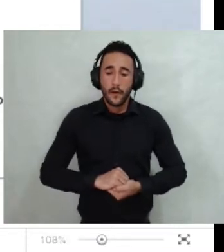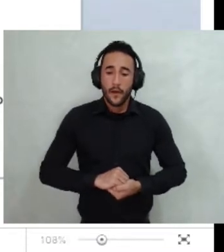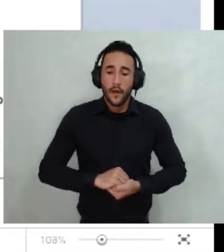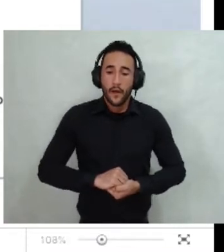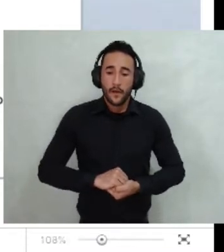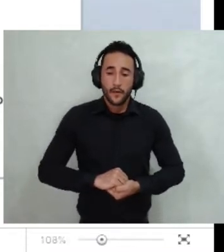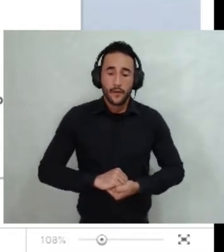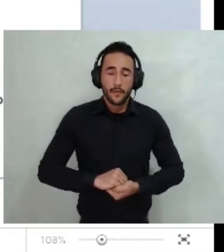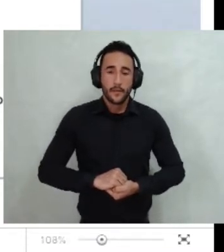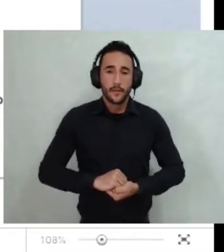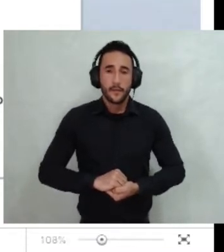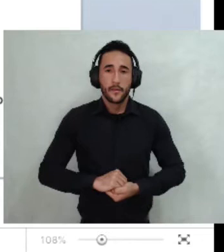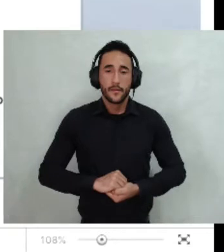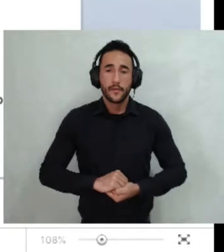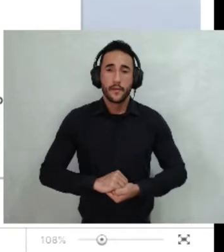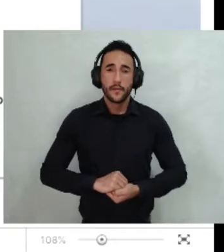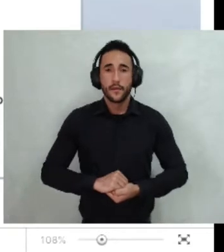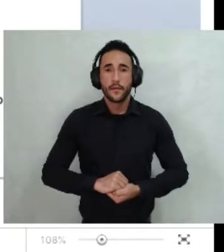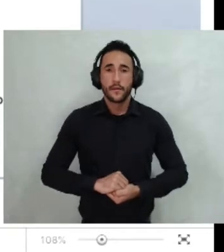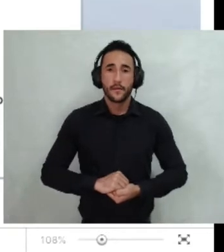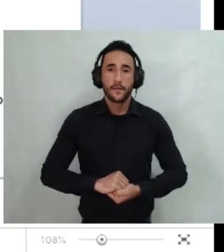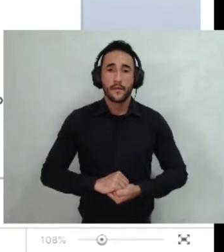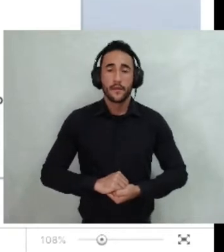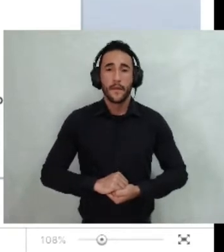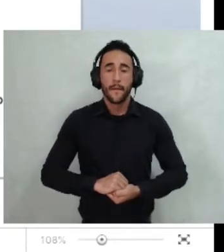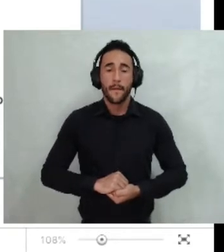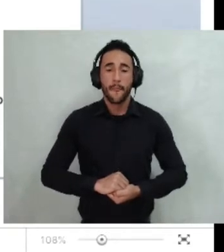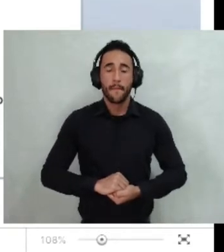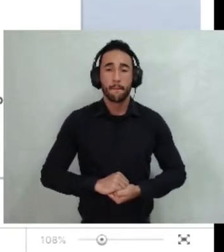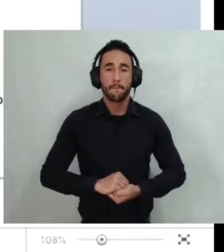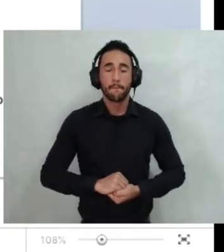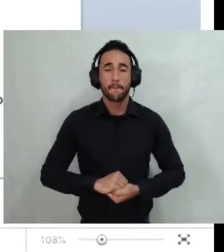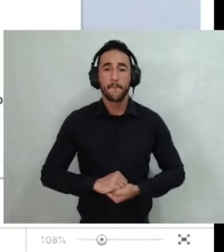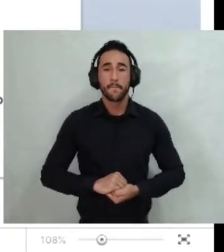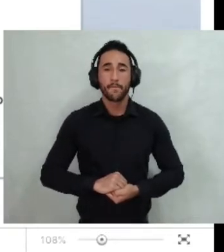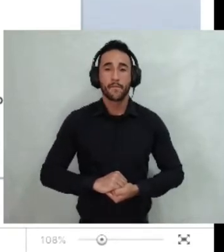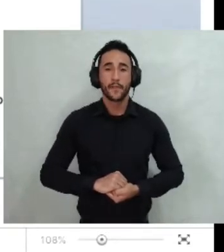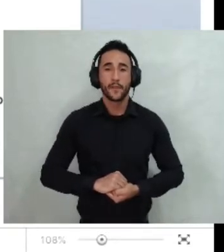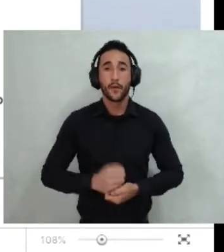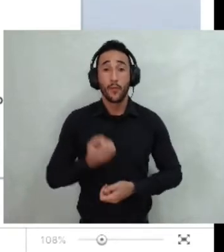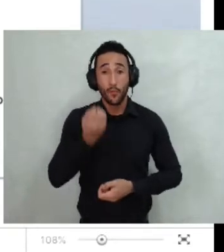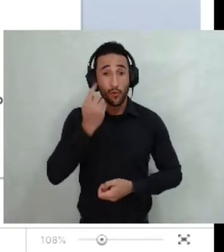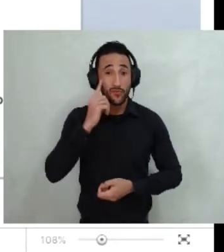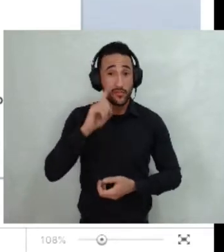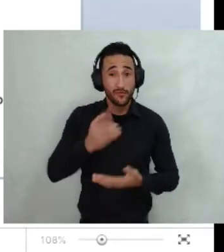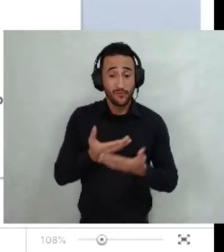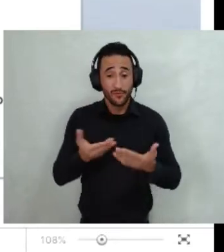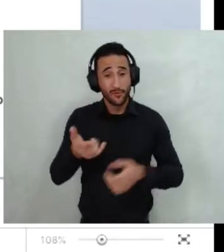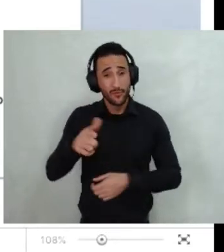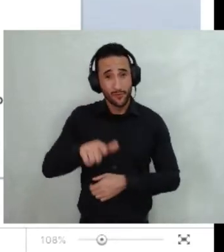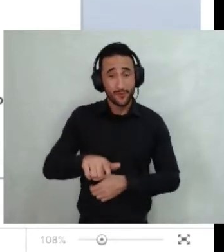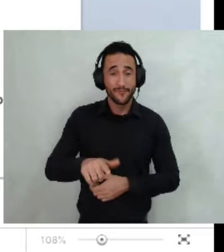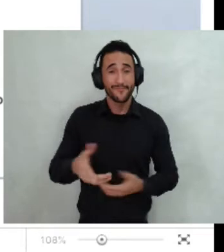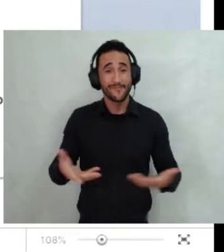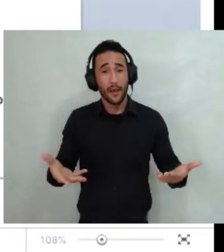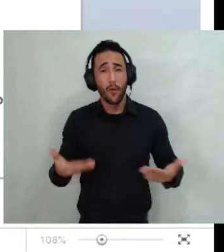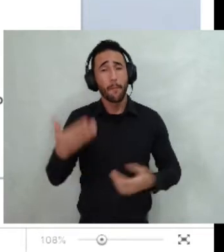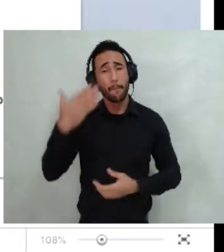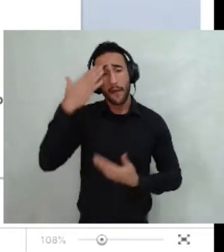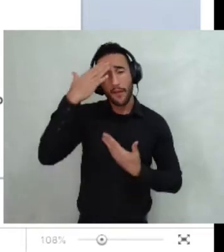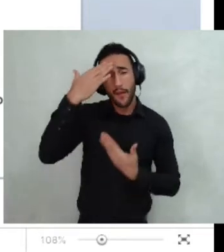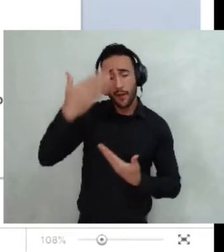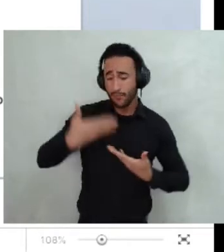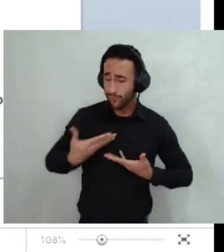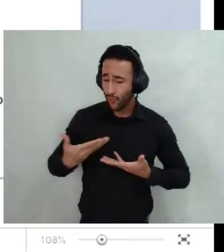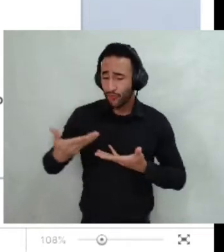Tá ok agora? Posso começar? Tá ok. Então, bom dia a todos, obrigada pelo convite.